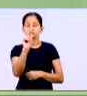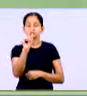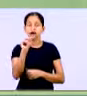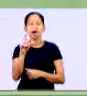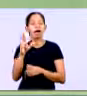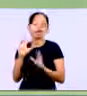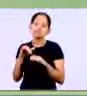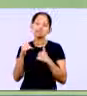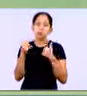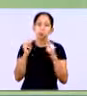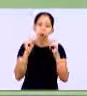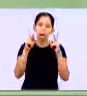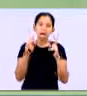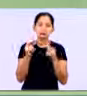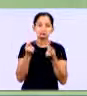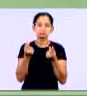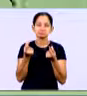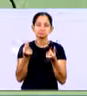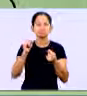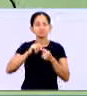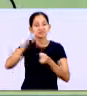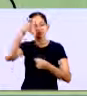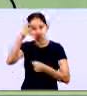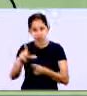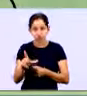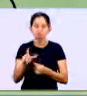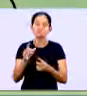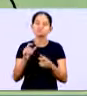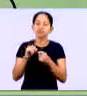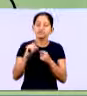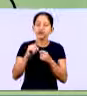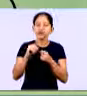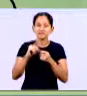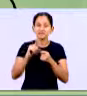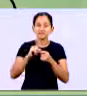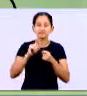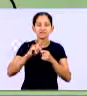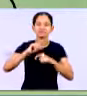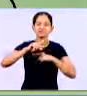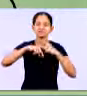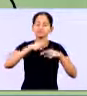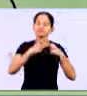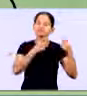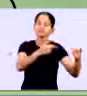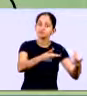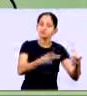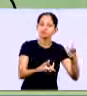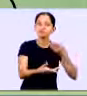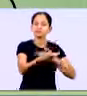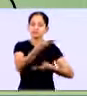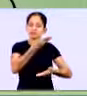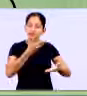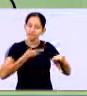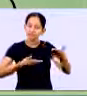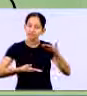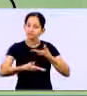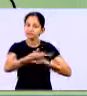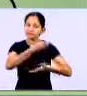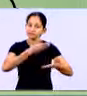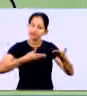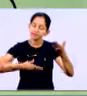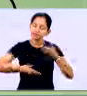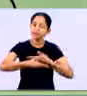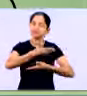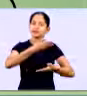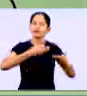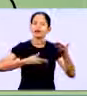novamente. Se for um produto comercial, ele sai para a venda, é vendido, retorna o capital para a empresa compra outro produto e torna a vender no